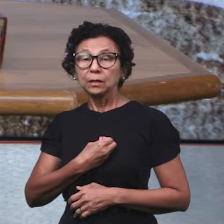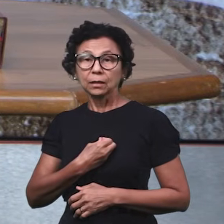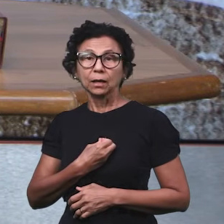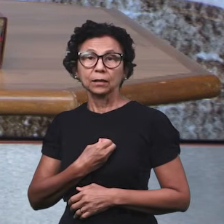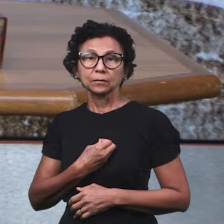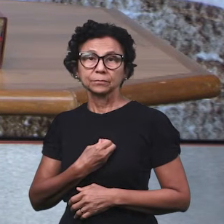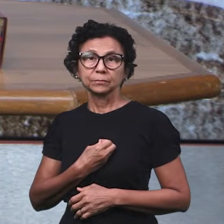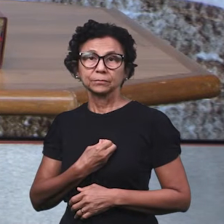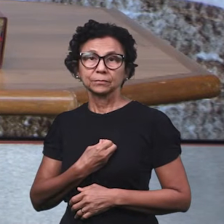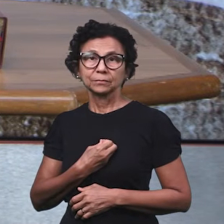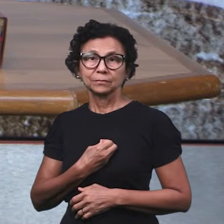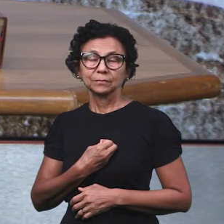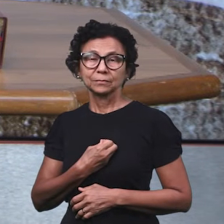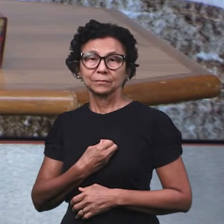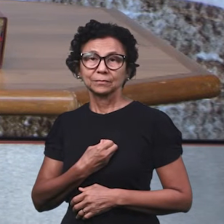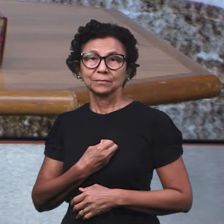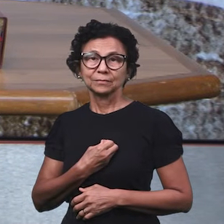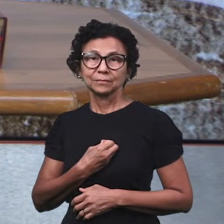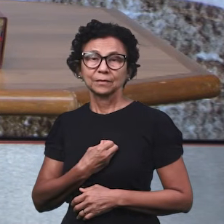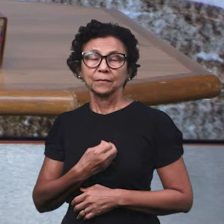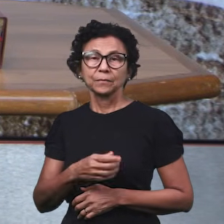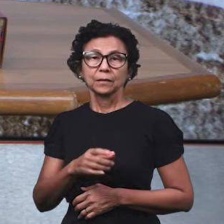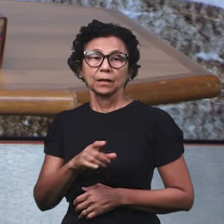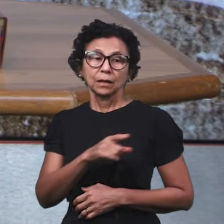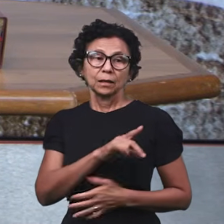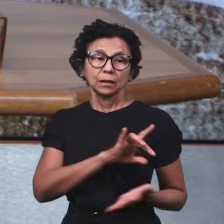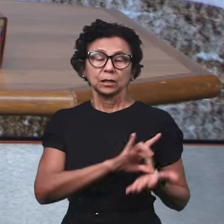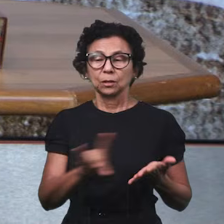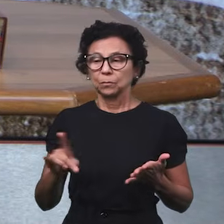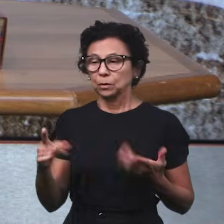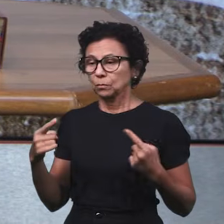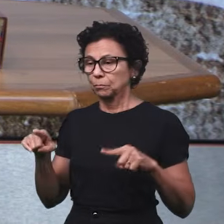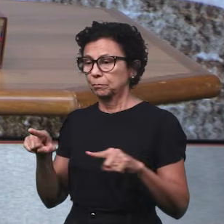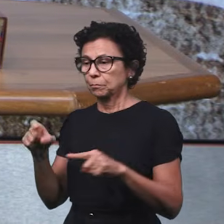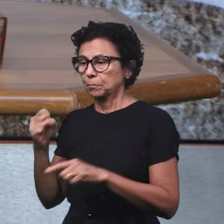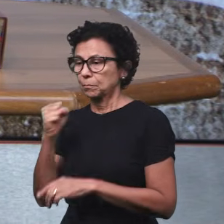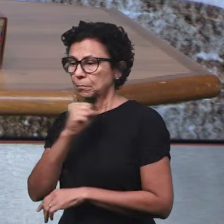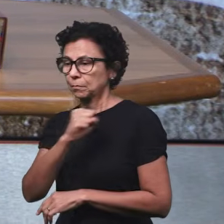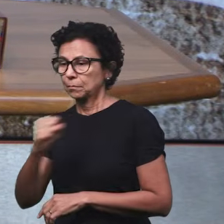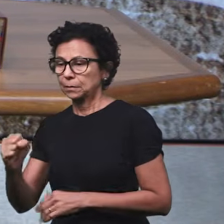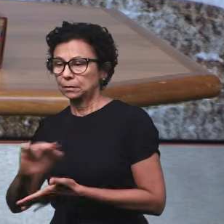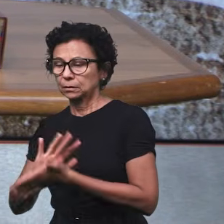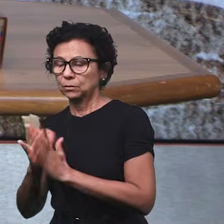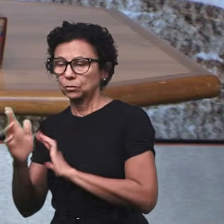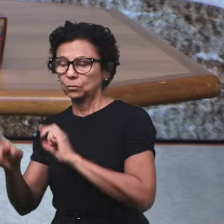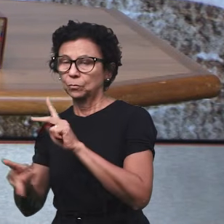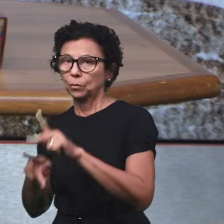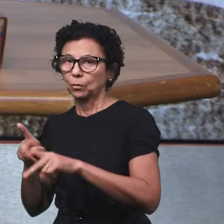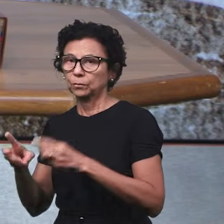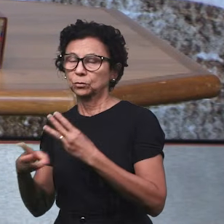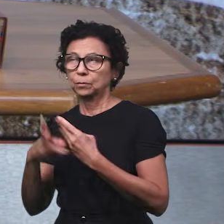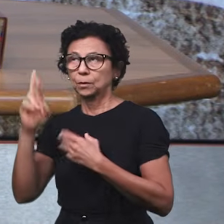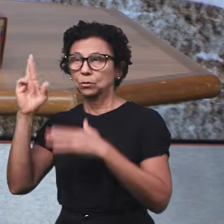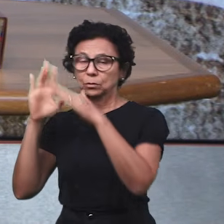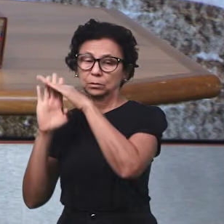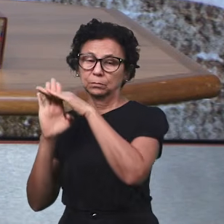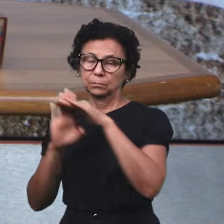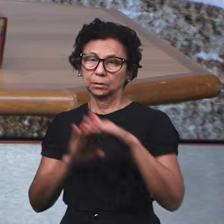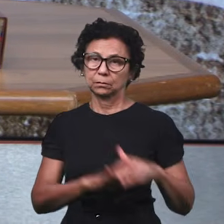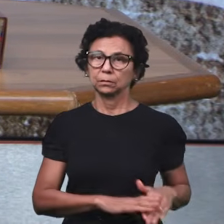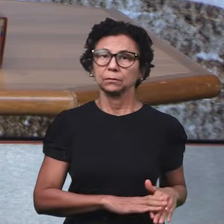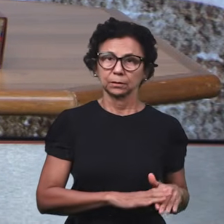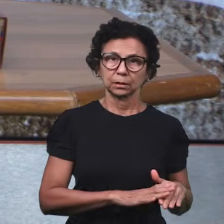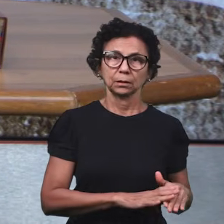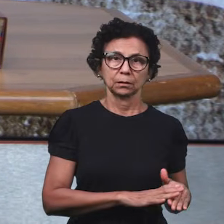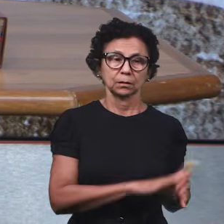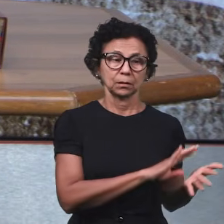do povo de Deus tinha intentado que seria dia de morte. Aquele a quem o inimigo do povo